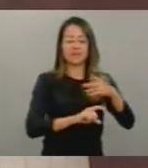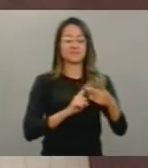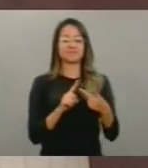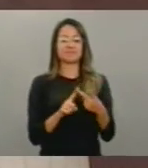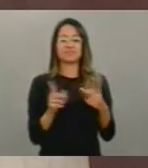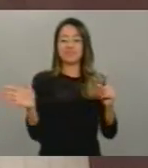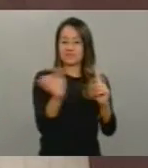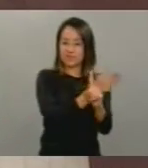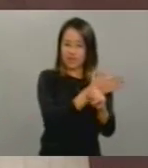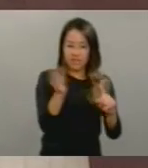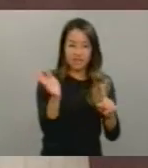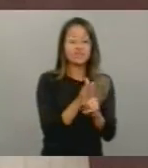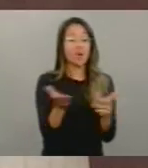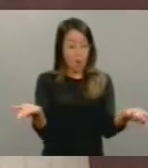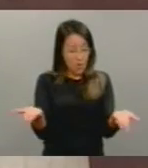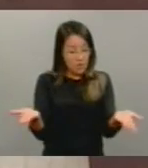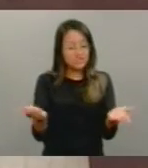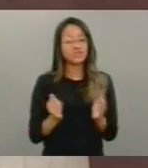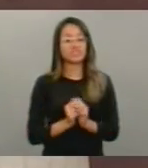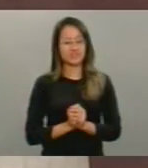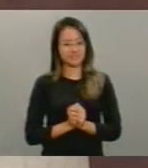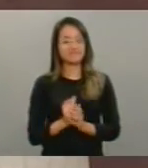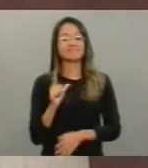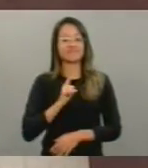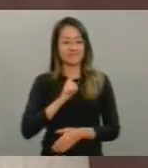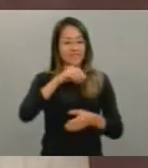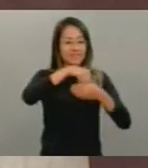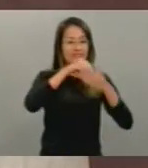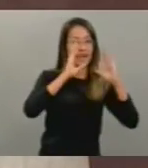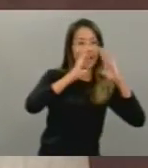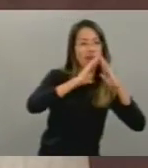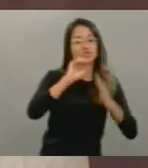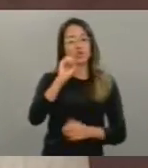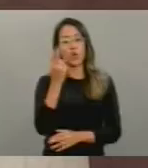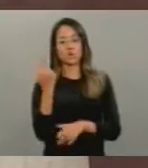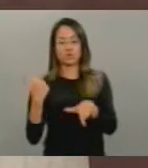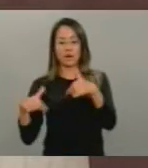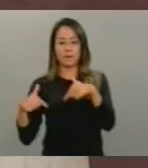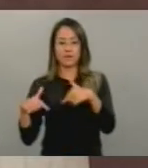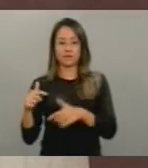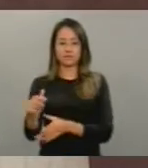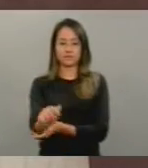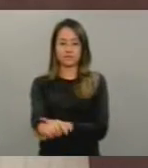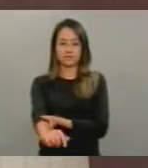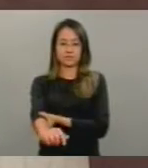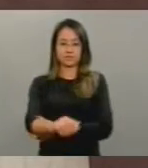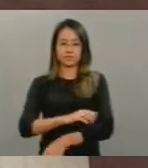vítimas de violência dentro das suas casas, nos seus locais de trabalho, de acesso.